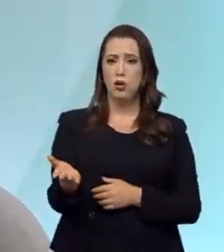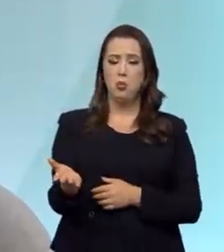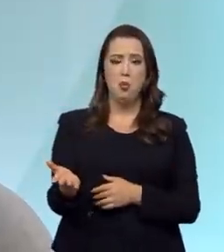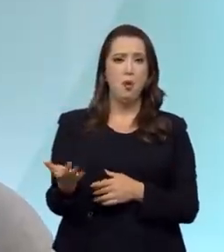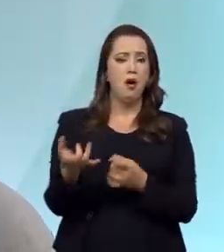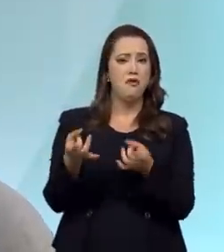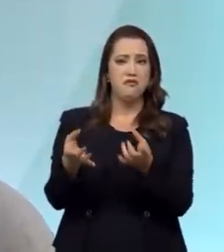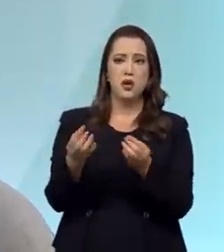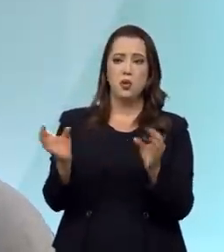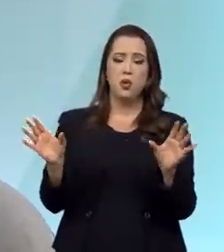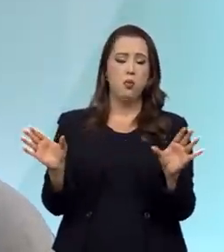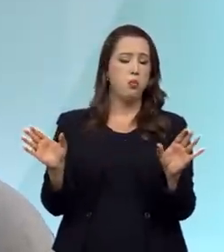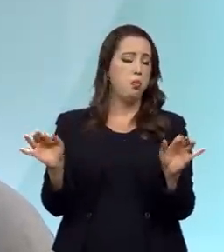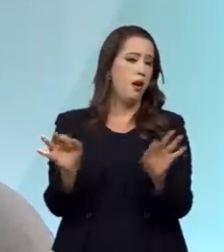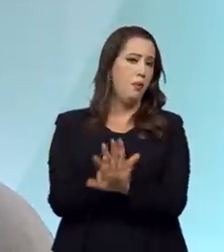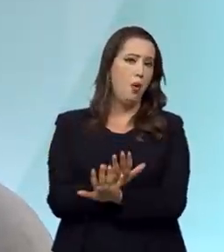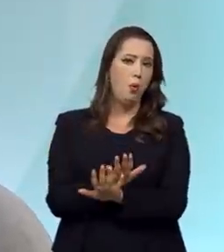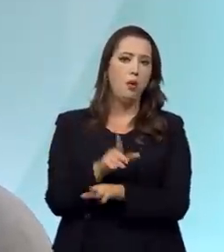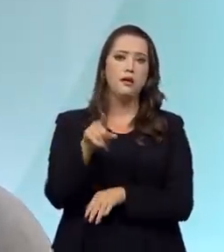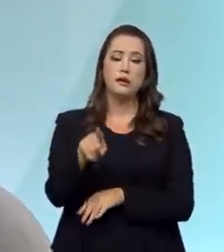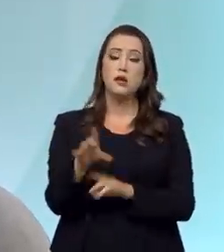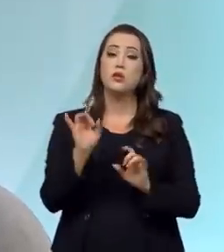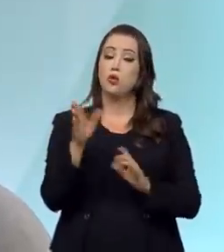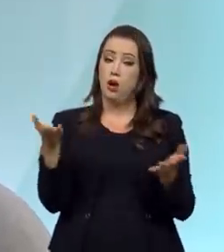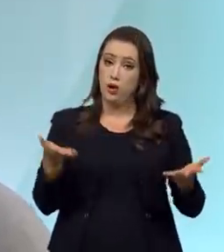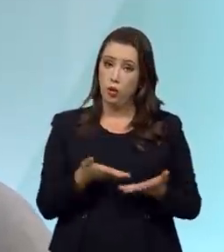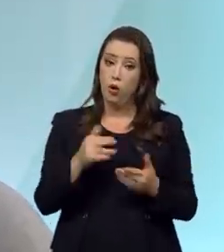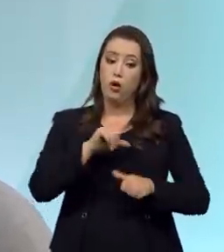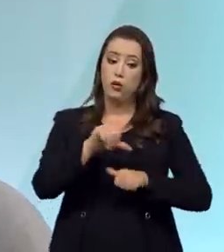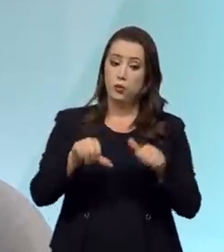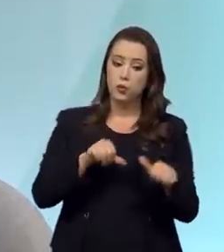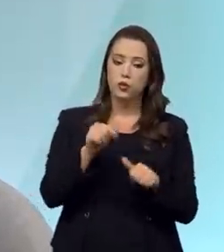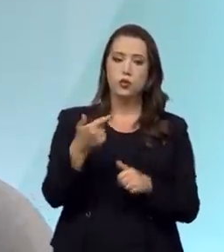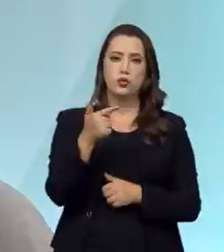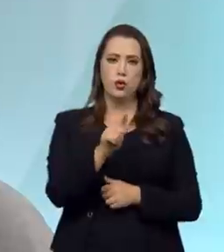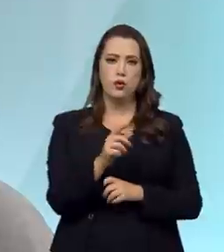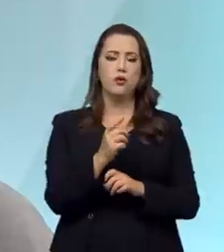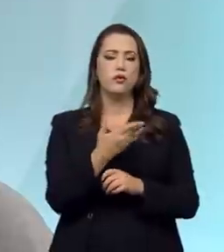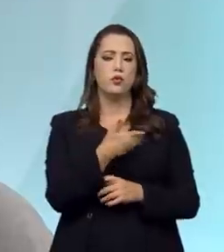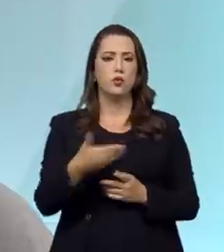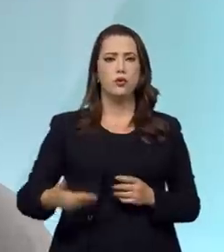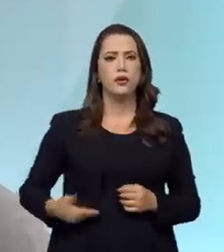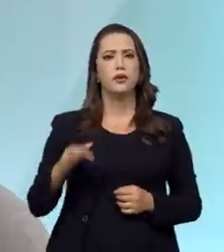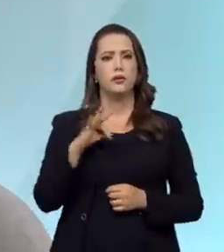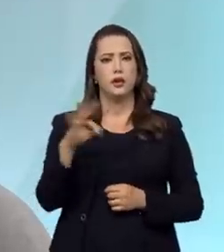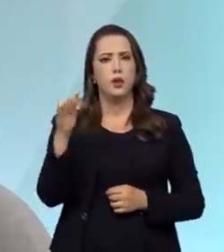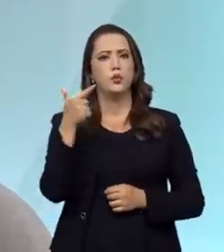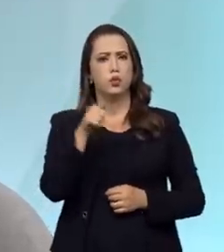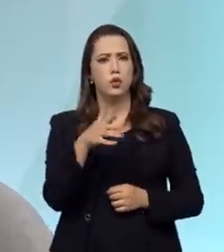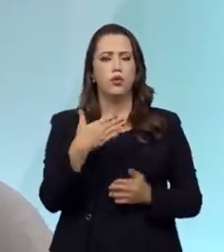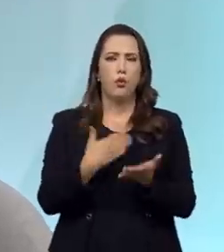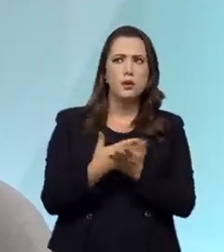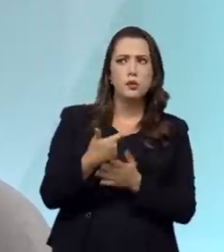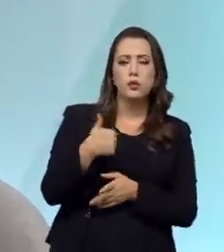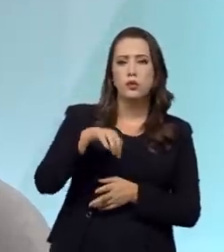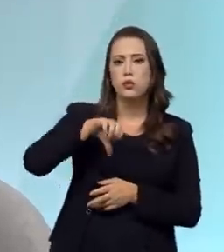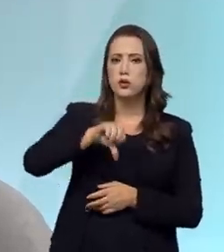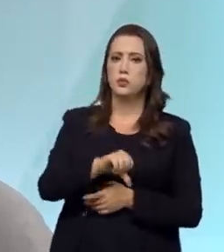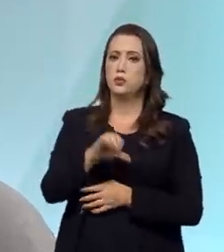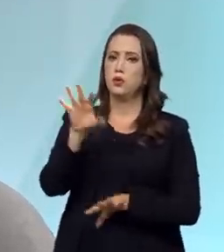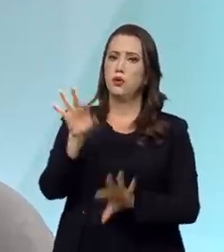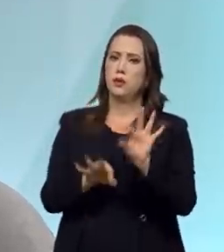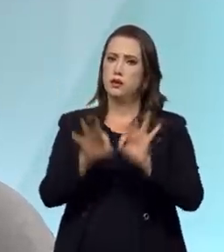e só agora ele retomou com o movimento do governo brasileiro desde 2019 desenhando esse Mercado Global e